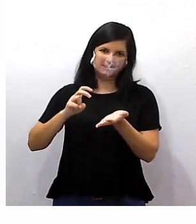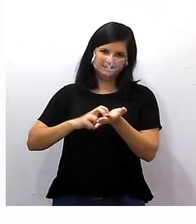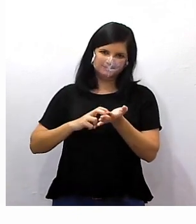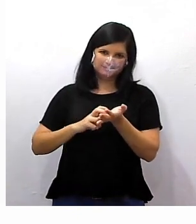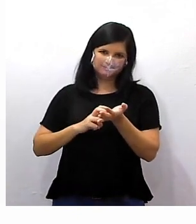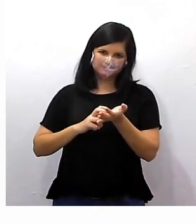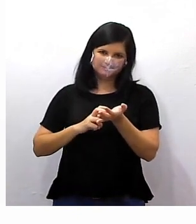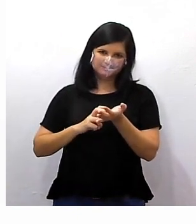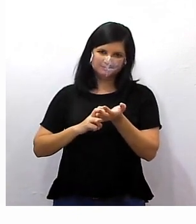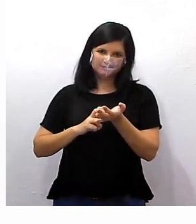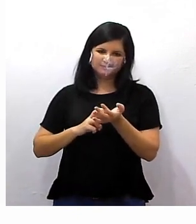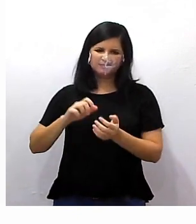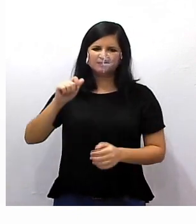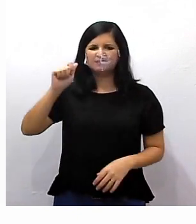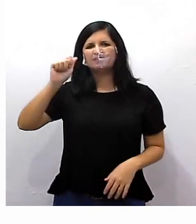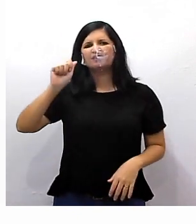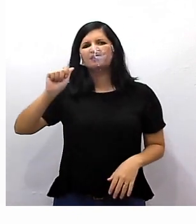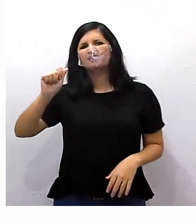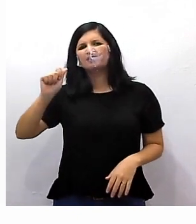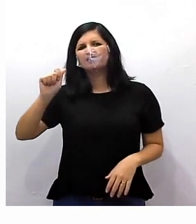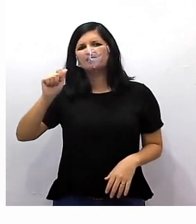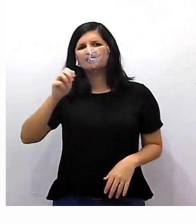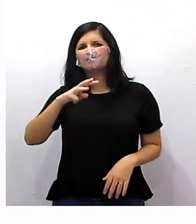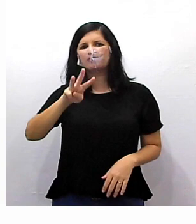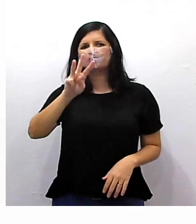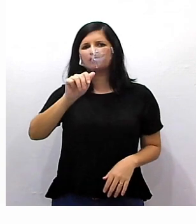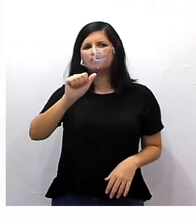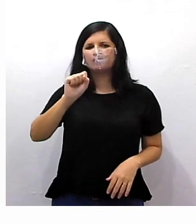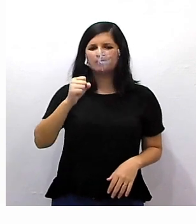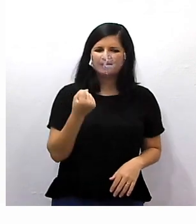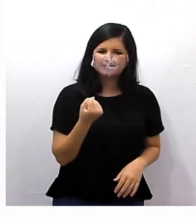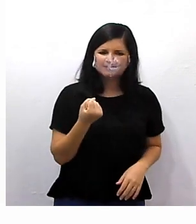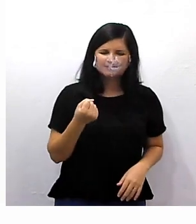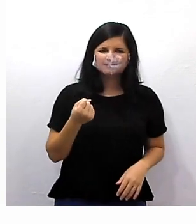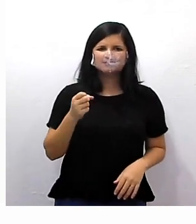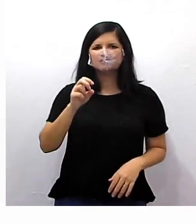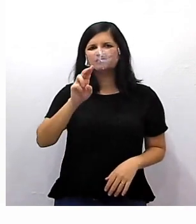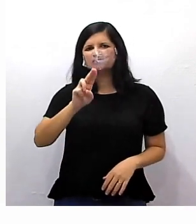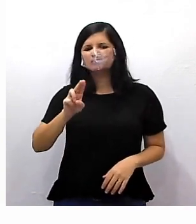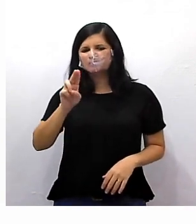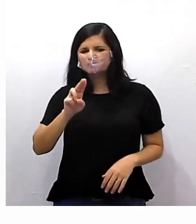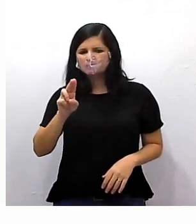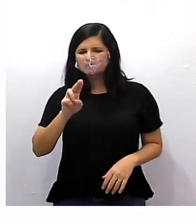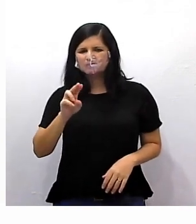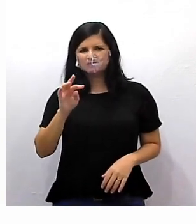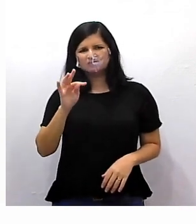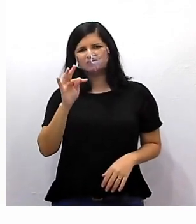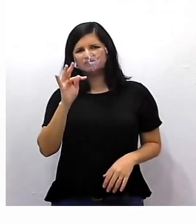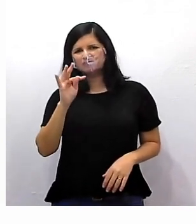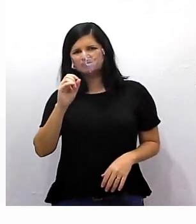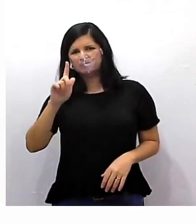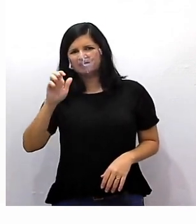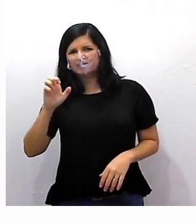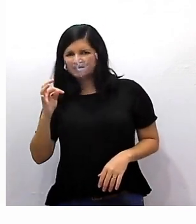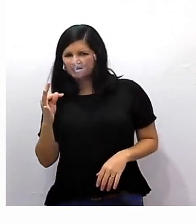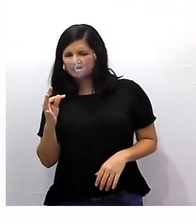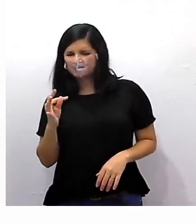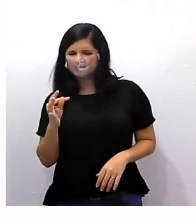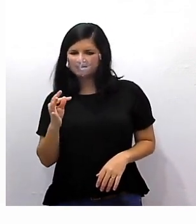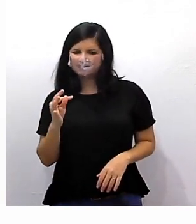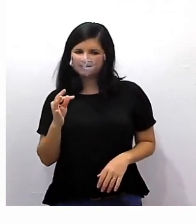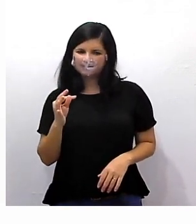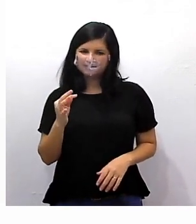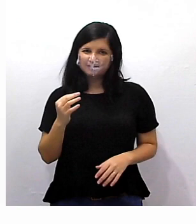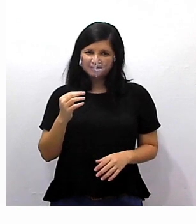in the morning. Então a letra A, she was used to get up late in the morning. She was used to get up late in the